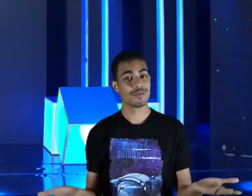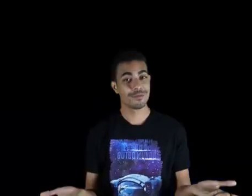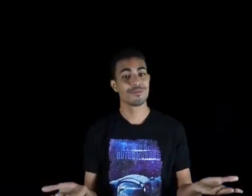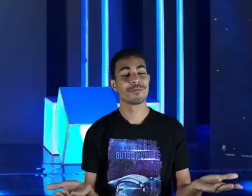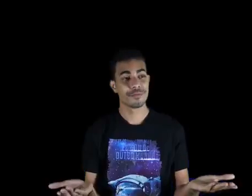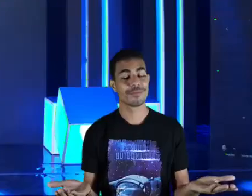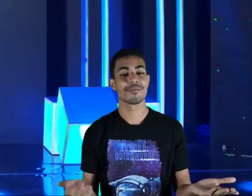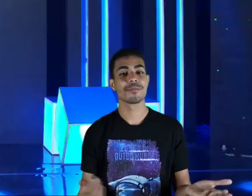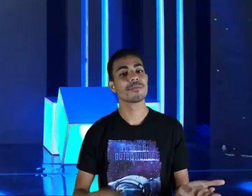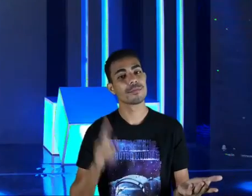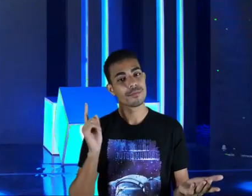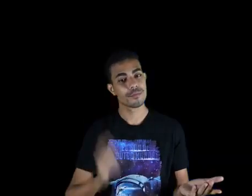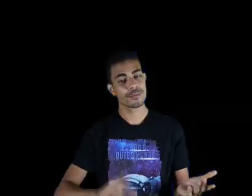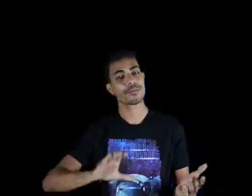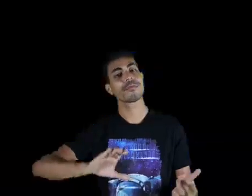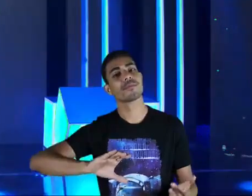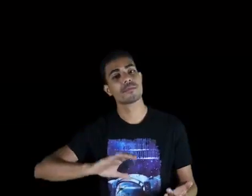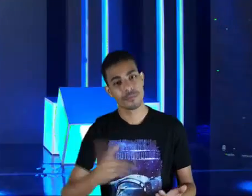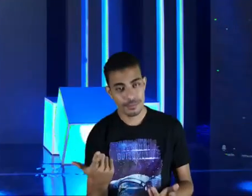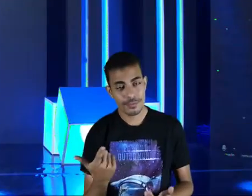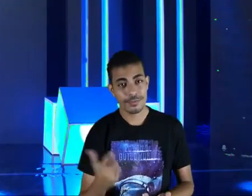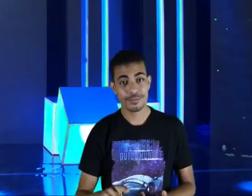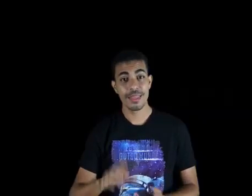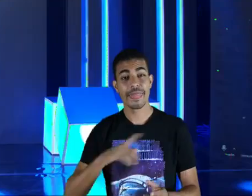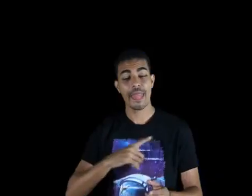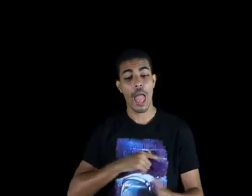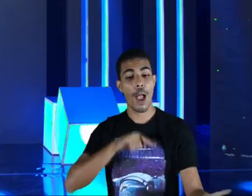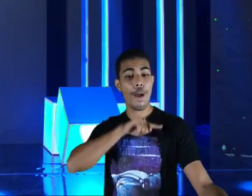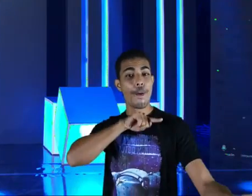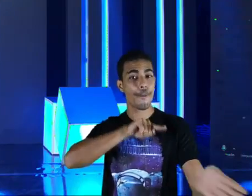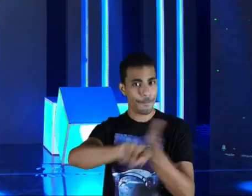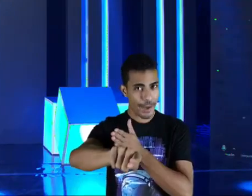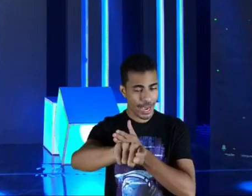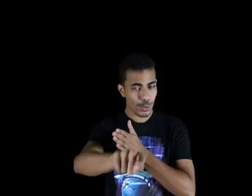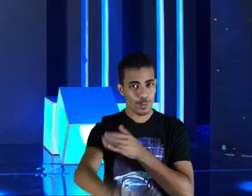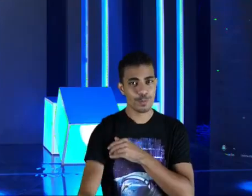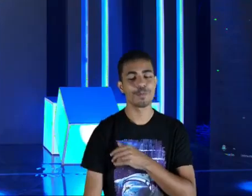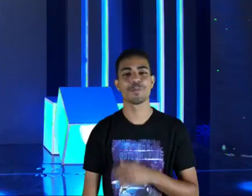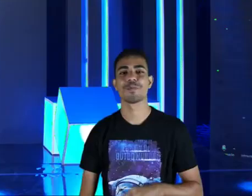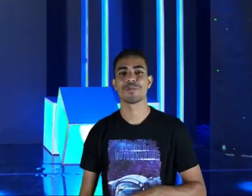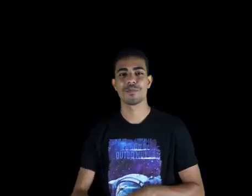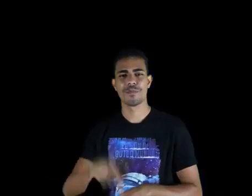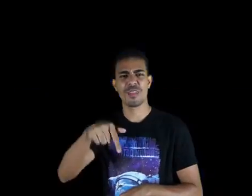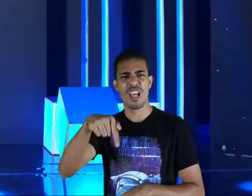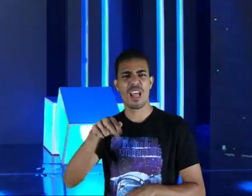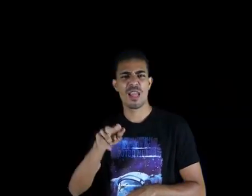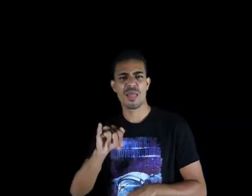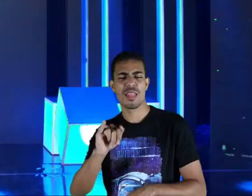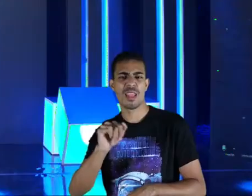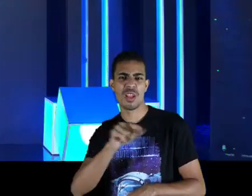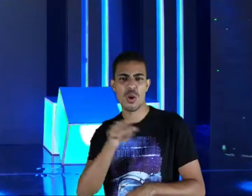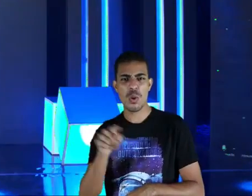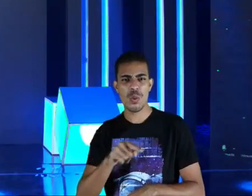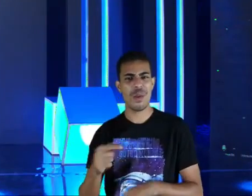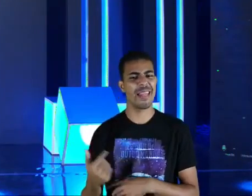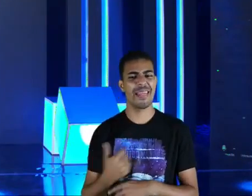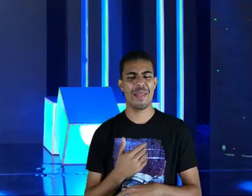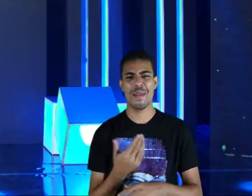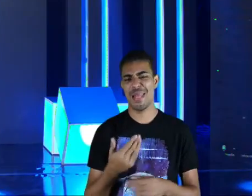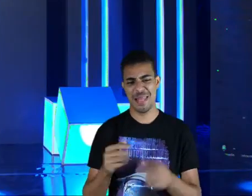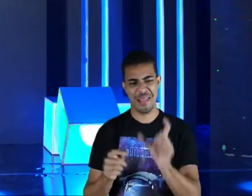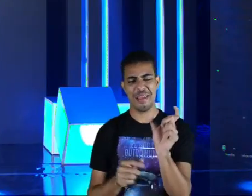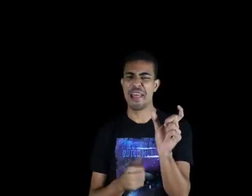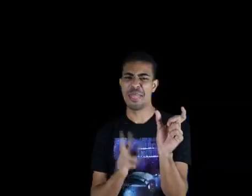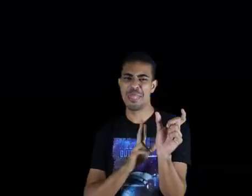Silva, e é claro, nós estamos falando do nosso quiz. Aliás, quiz de repente não é o melhor nome, você que está acostumado com Enem,